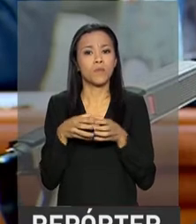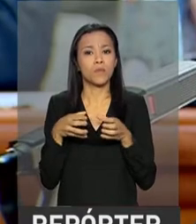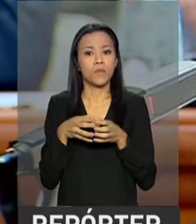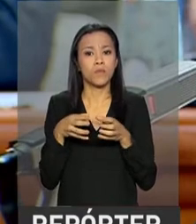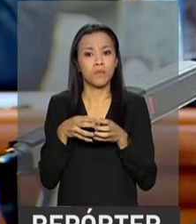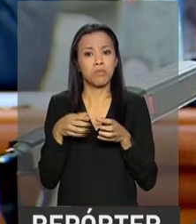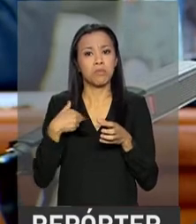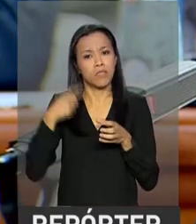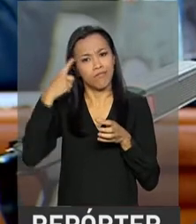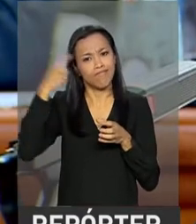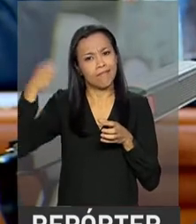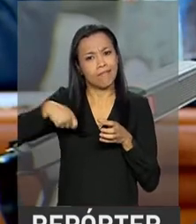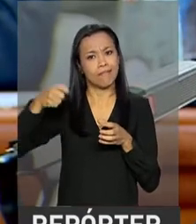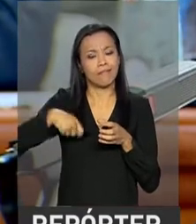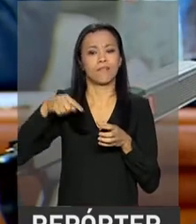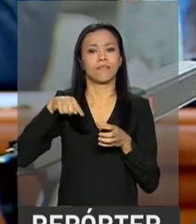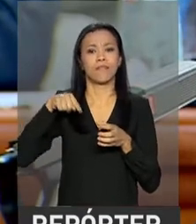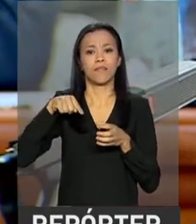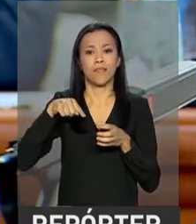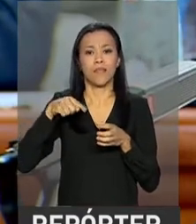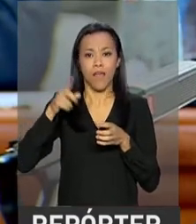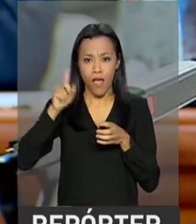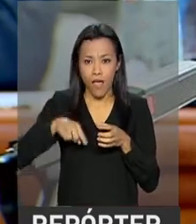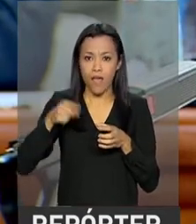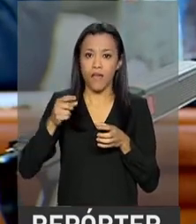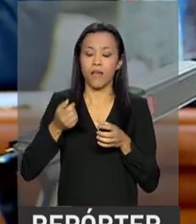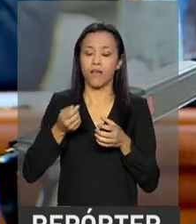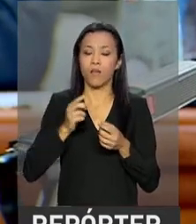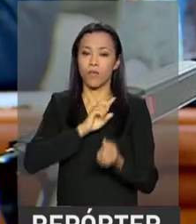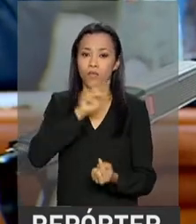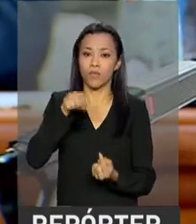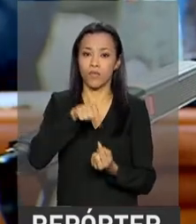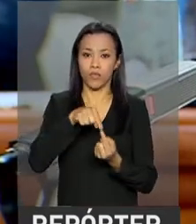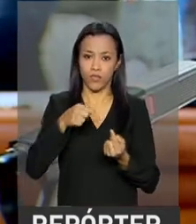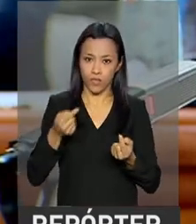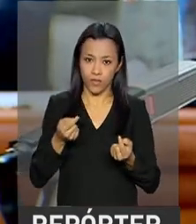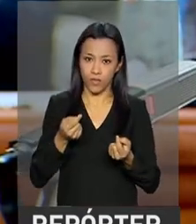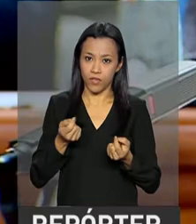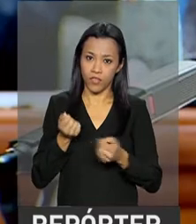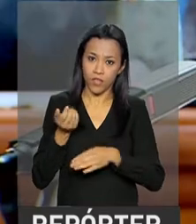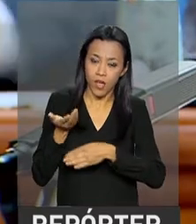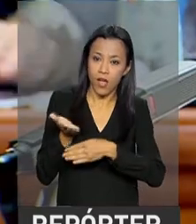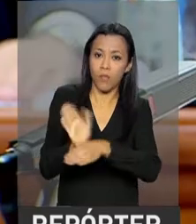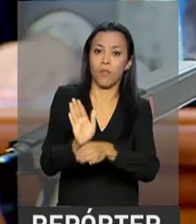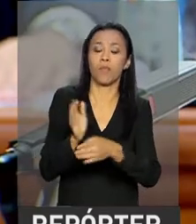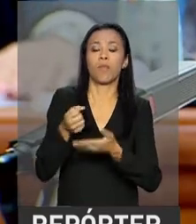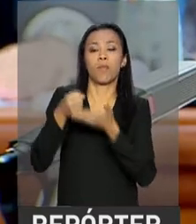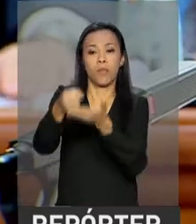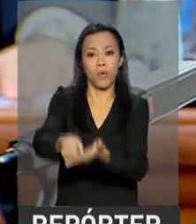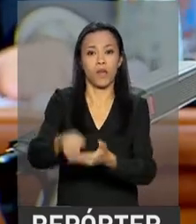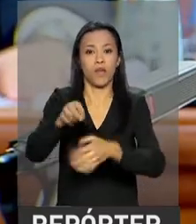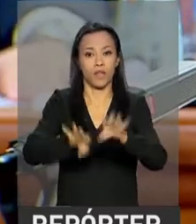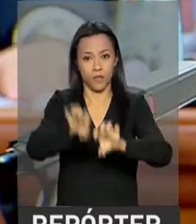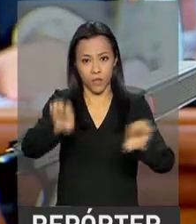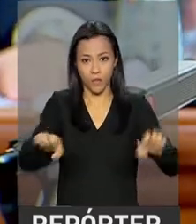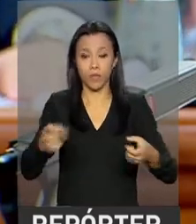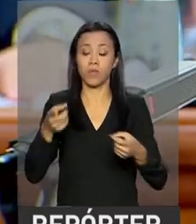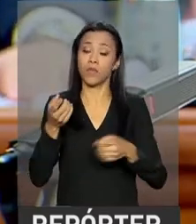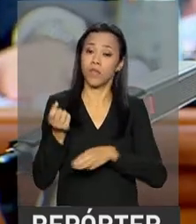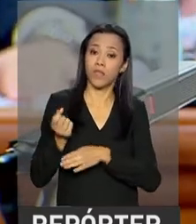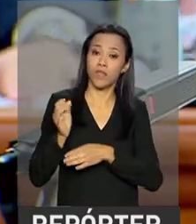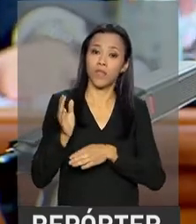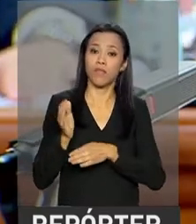reconhecida capacidade a serviço da expansão da infraestrutura, a serviço do